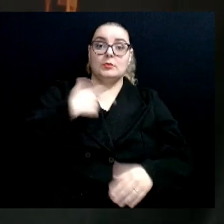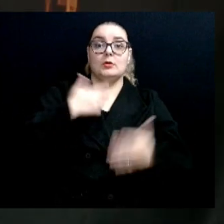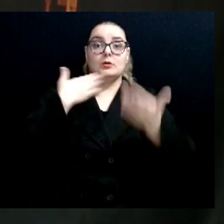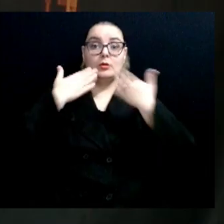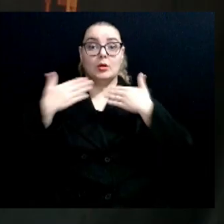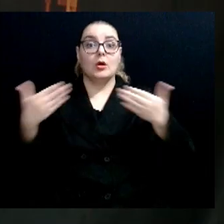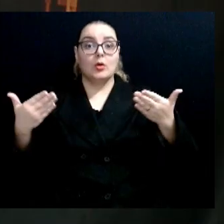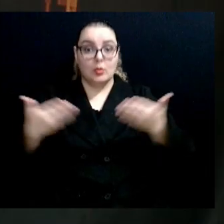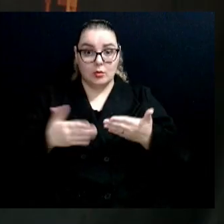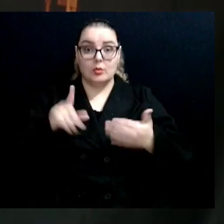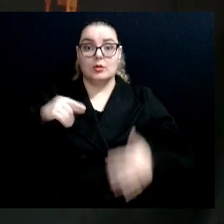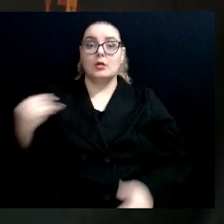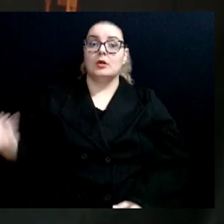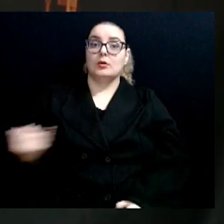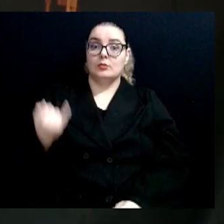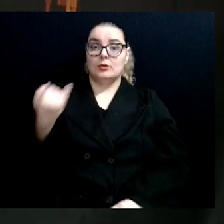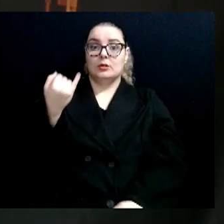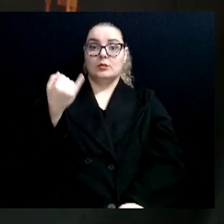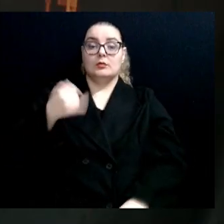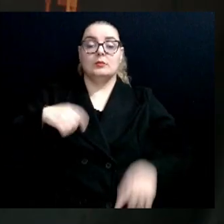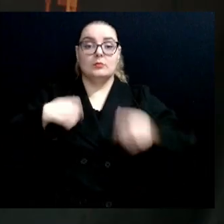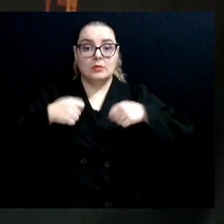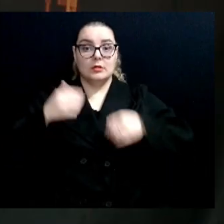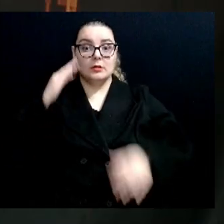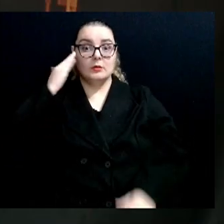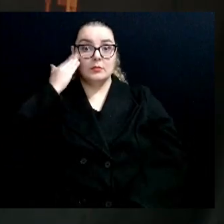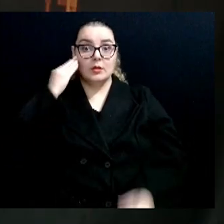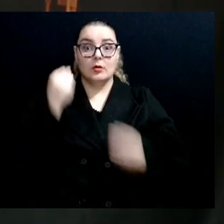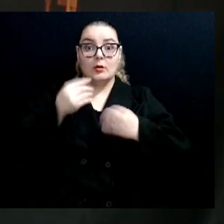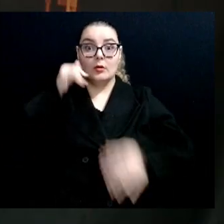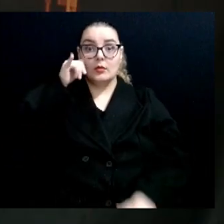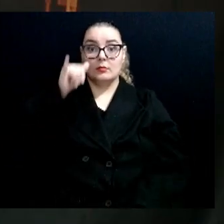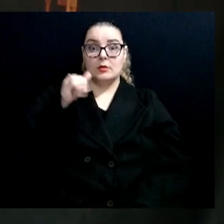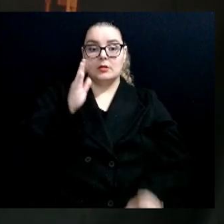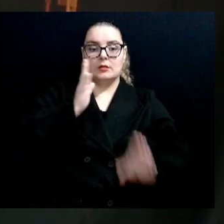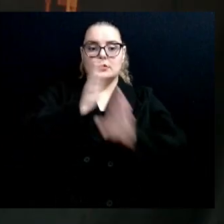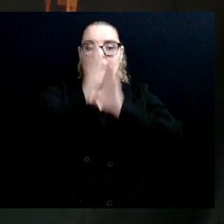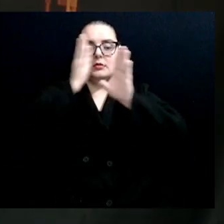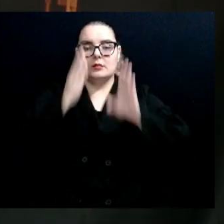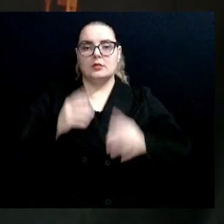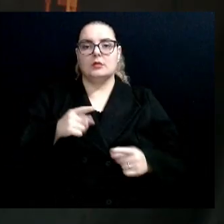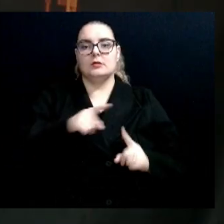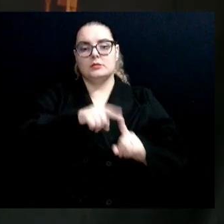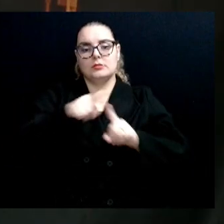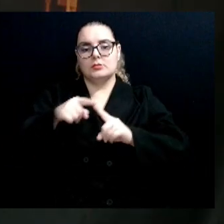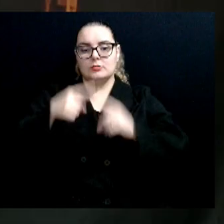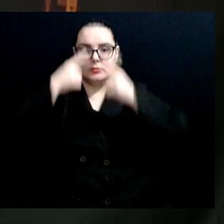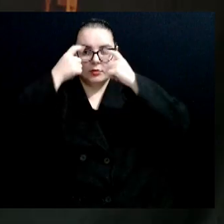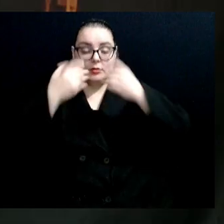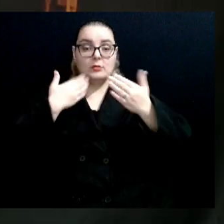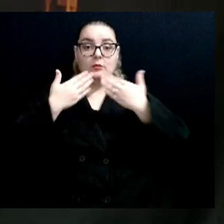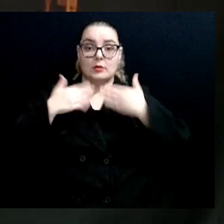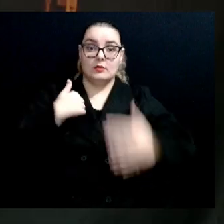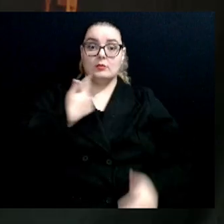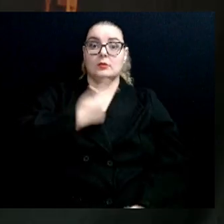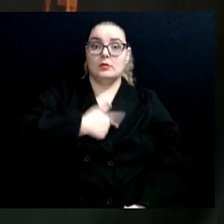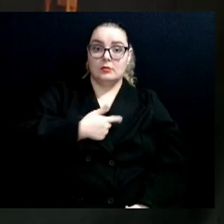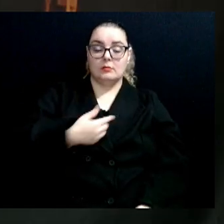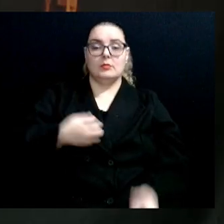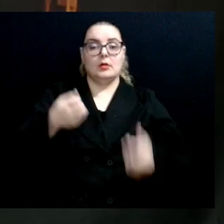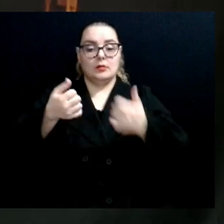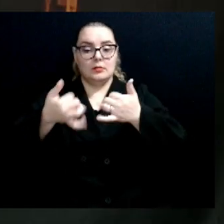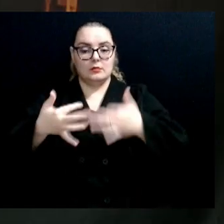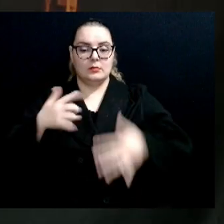fundamental. A gente precisa entender como prevenir e identificar esse tipo de violência. Então, para conversar com a gente, para nos explicar, a gente